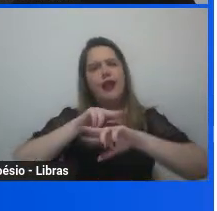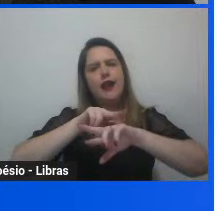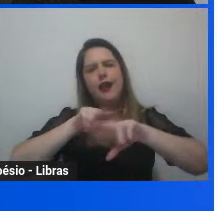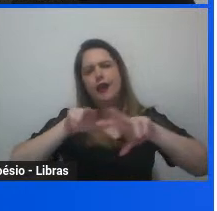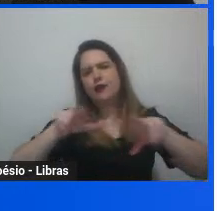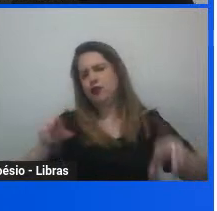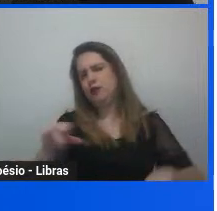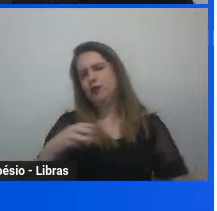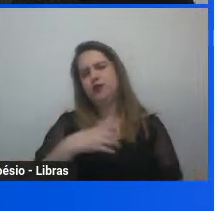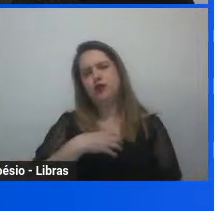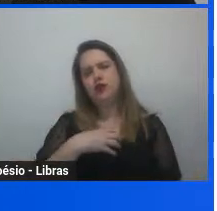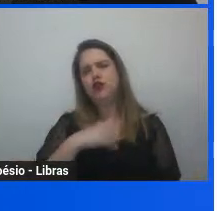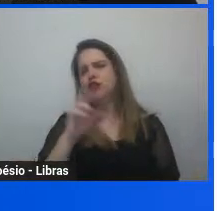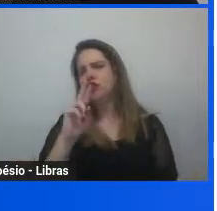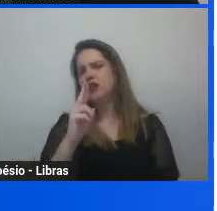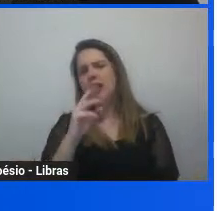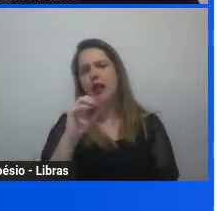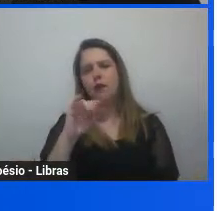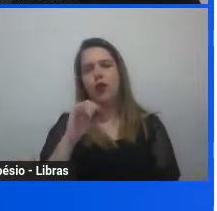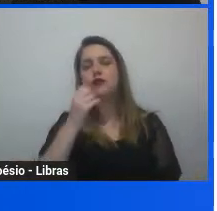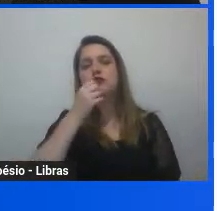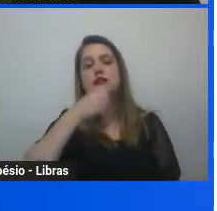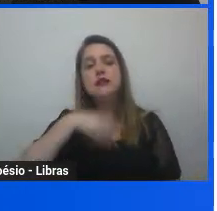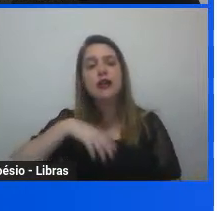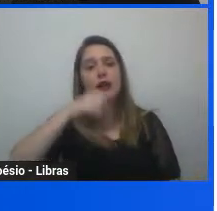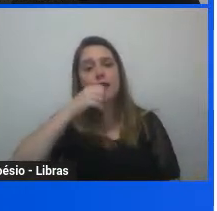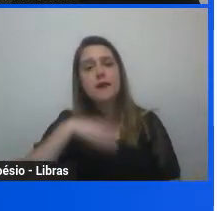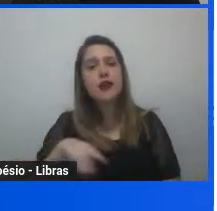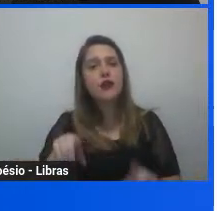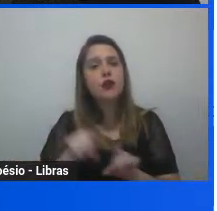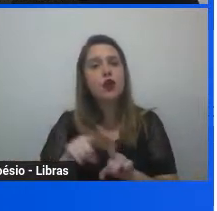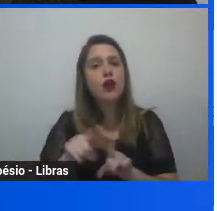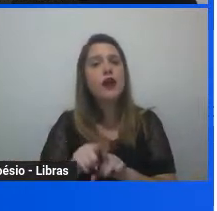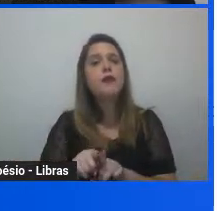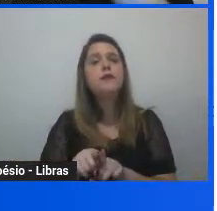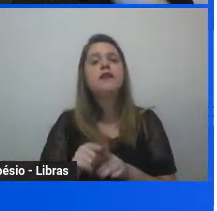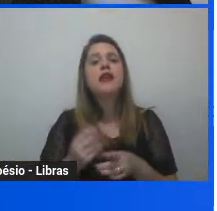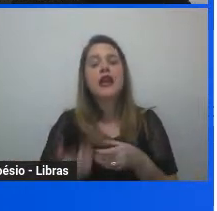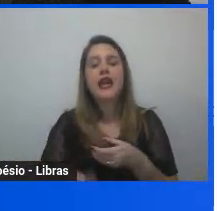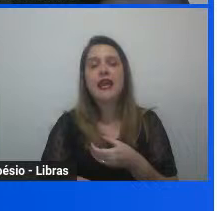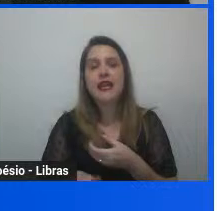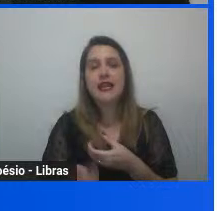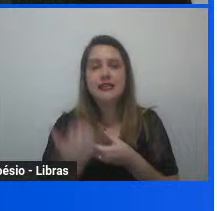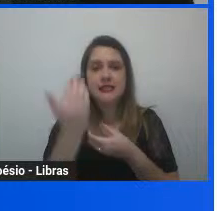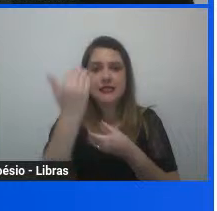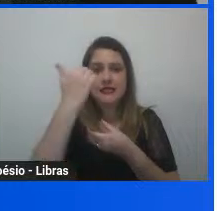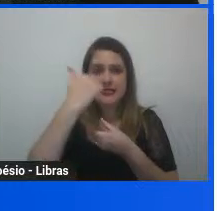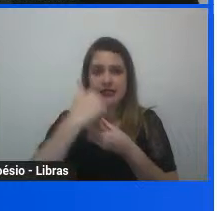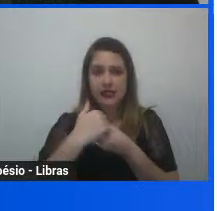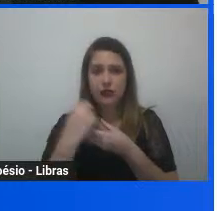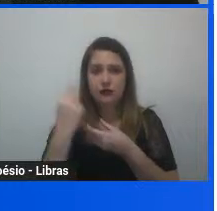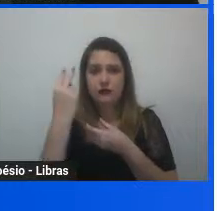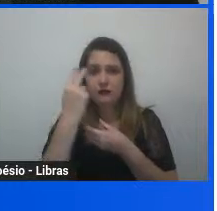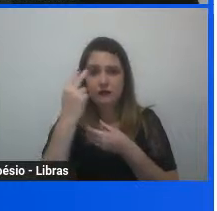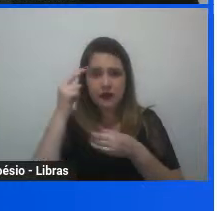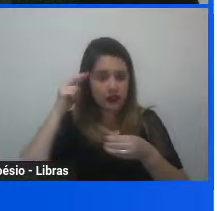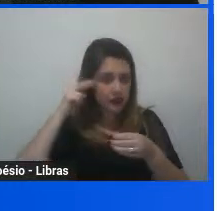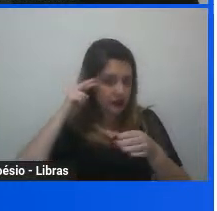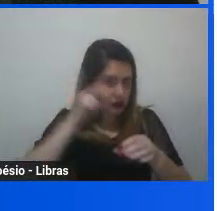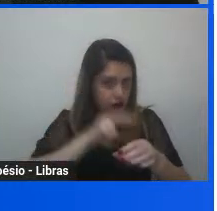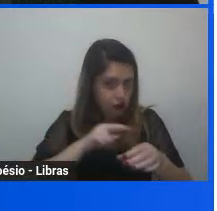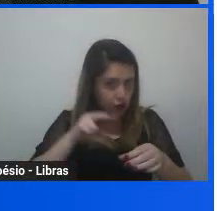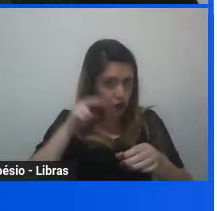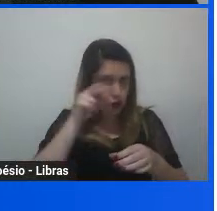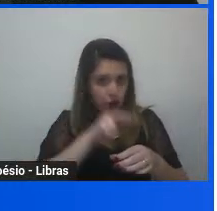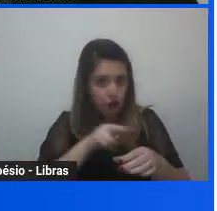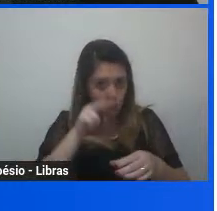De sangramentos. Sangramento ou hemorragia externa, quando eu visualizo este sangramento. Então,